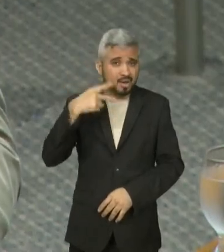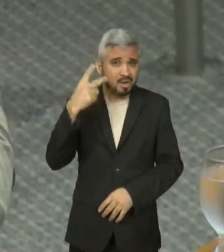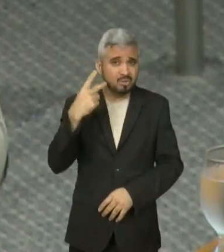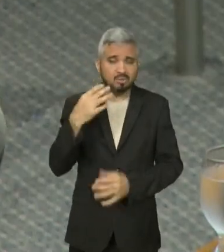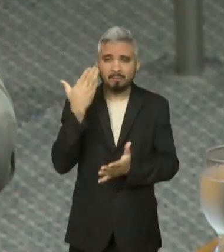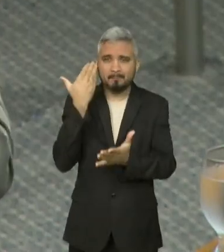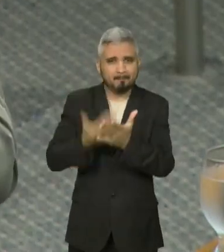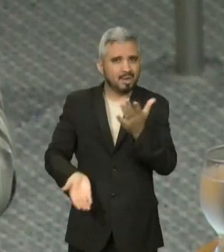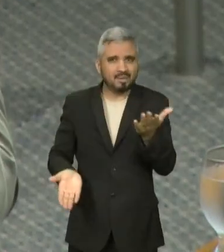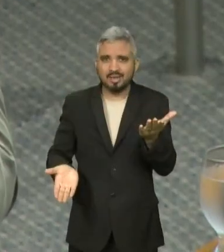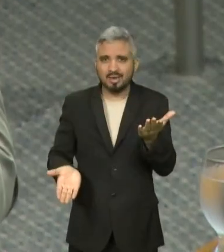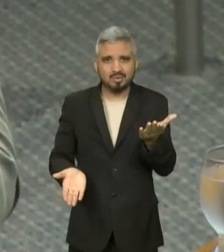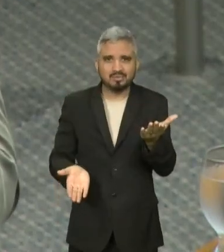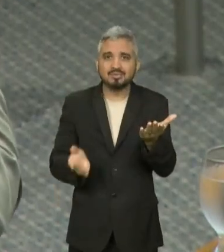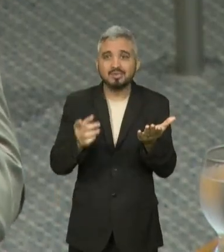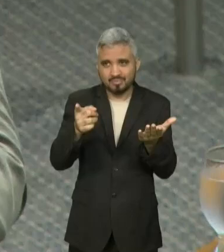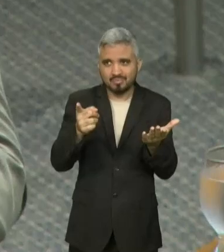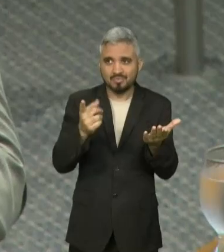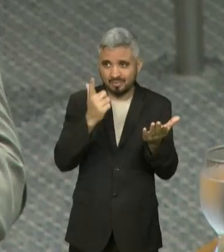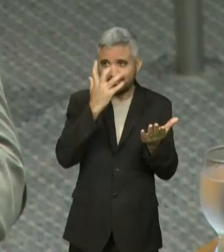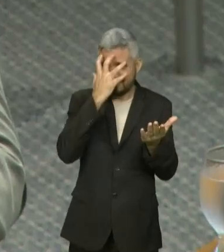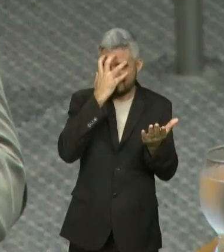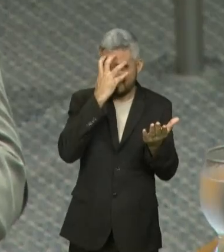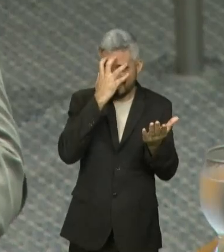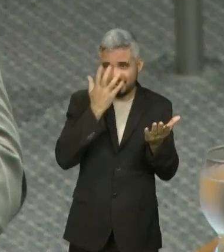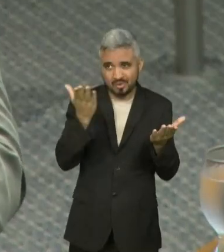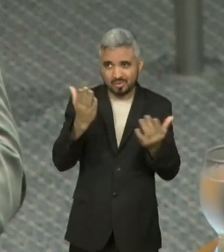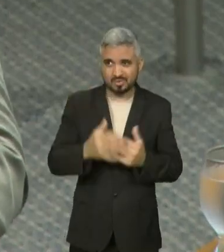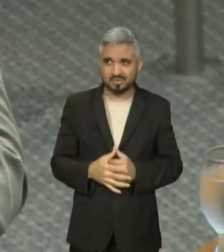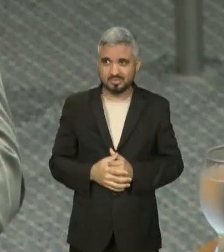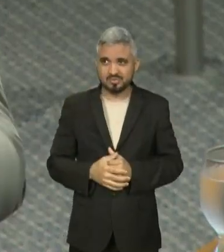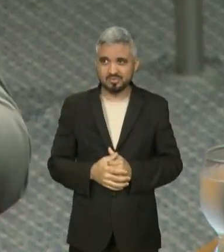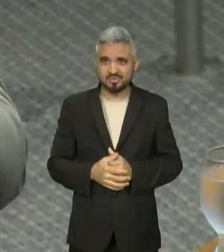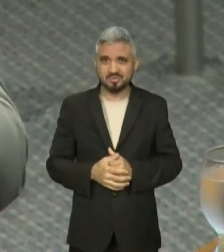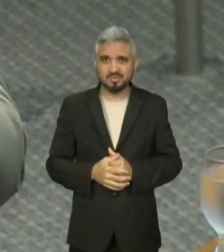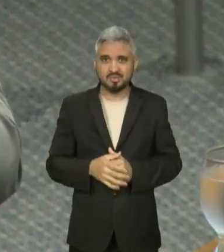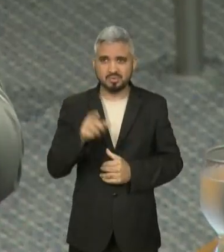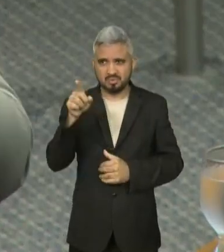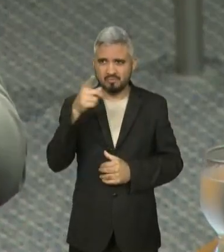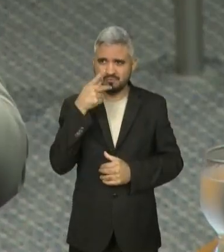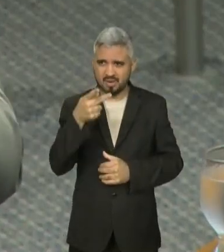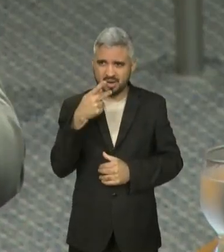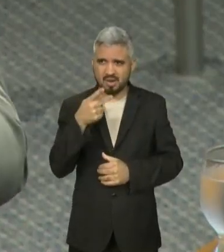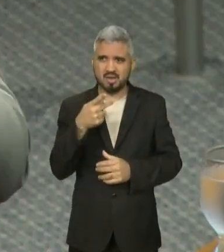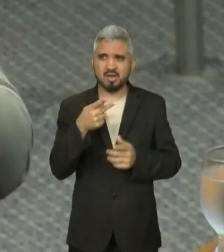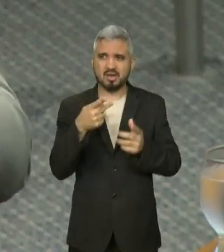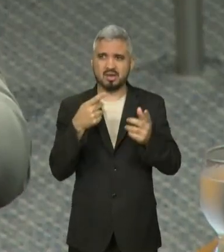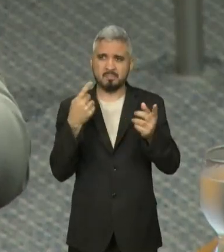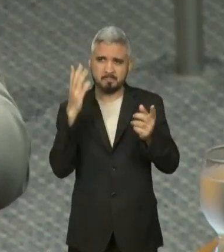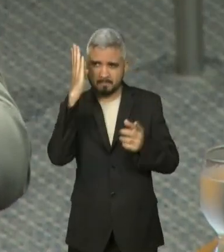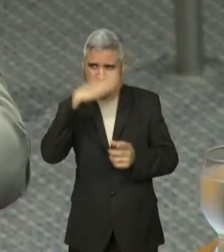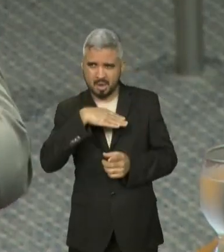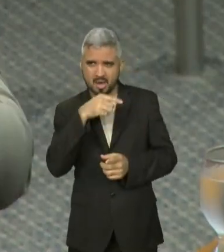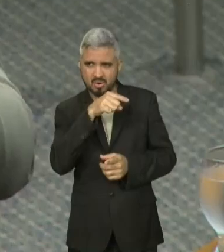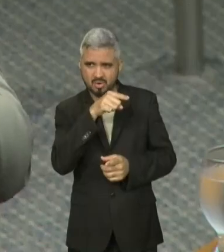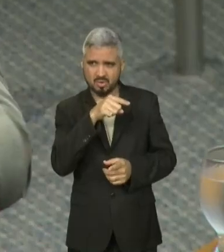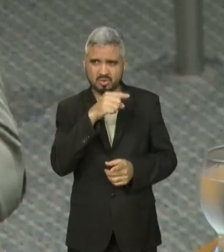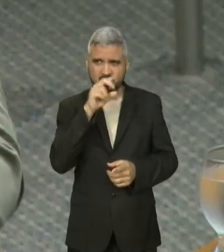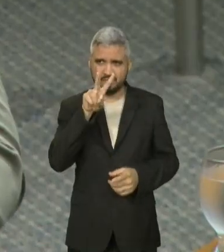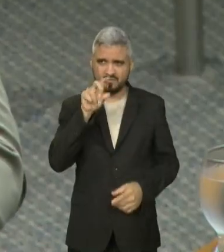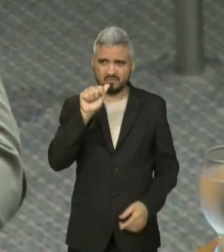vocês. Então, você vir querer falar da administração da prefeita, que teve 9.282 votos de maioria,